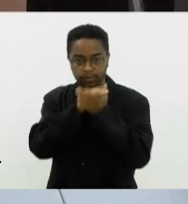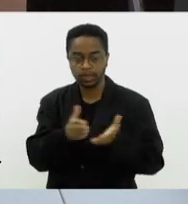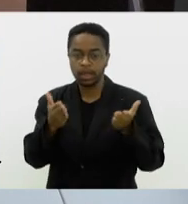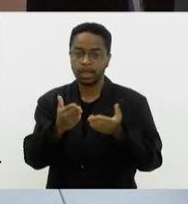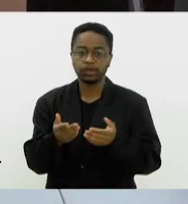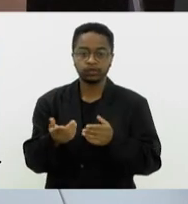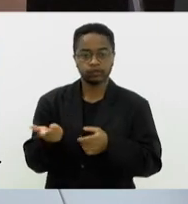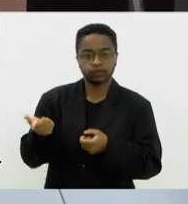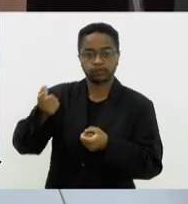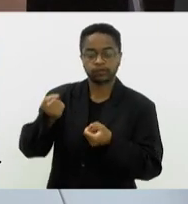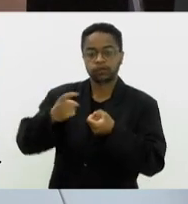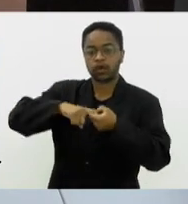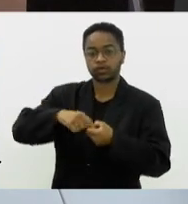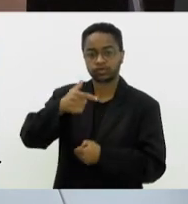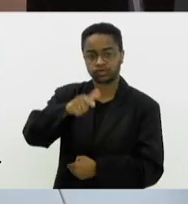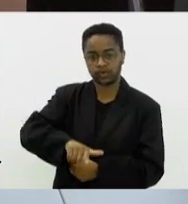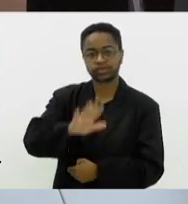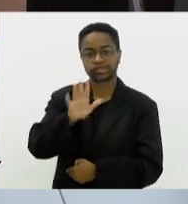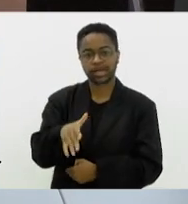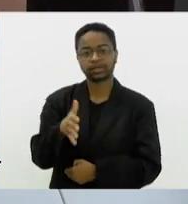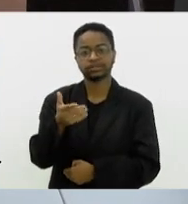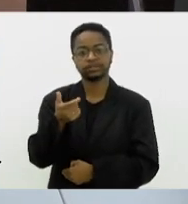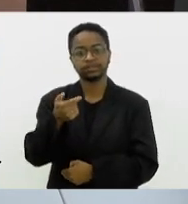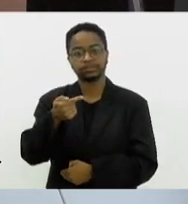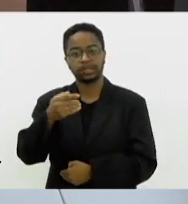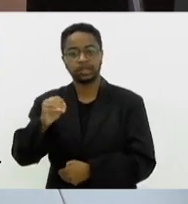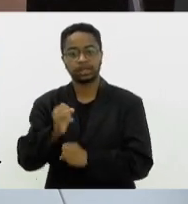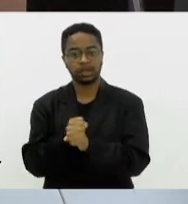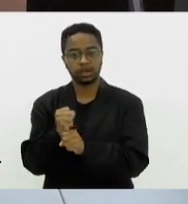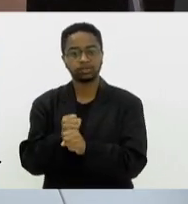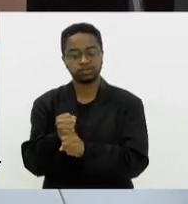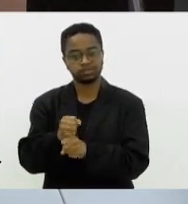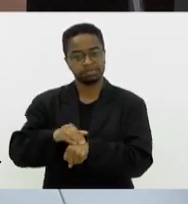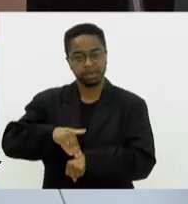novamente, já com mais de 70 anos, e ele, jovem,